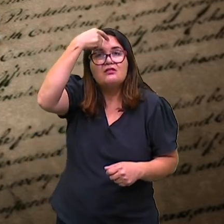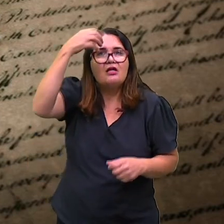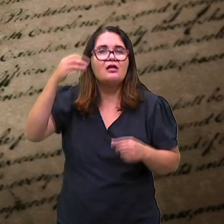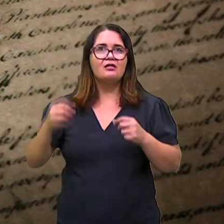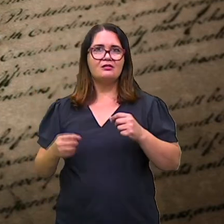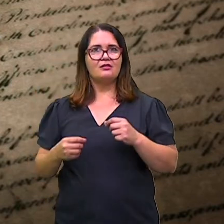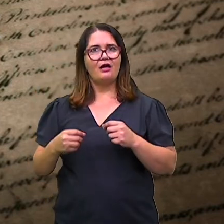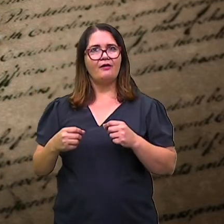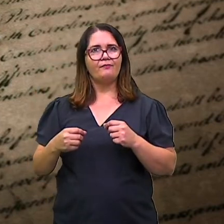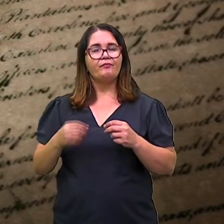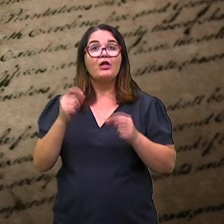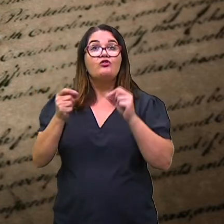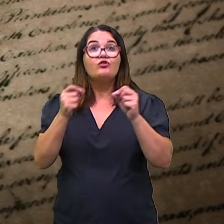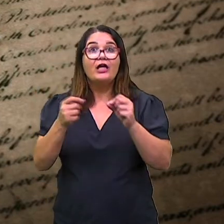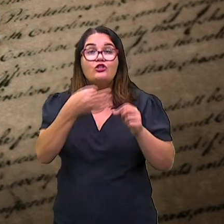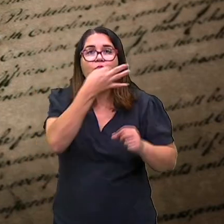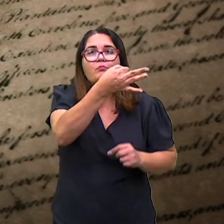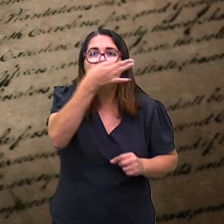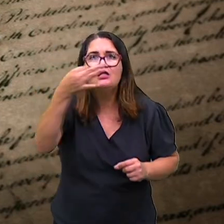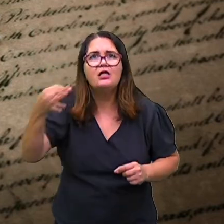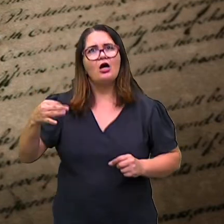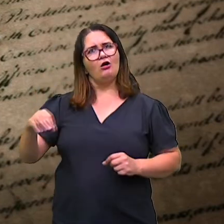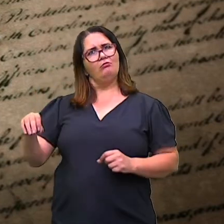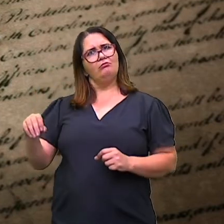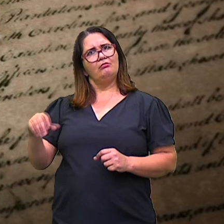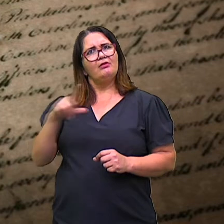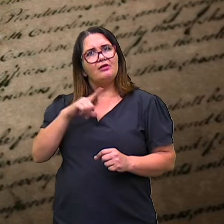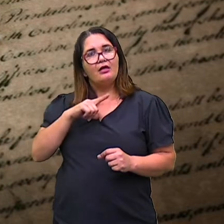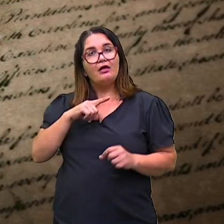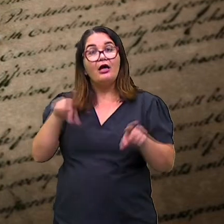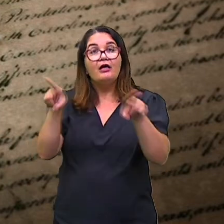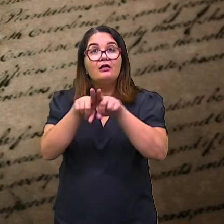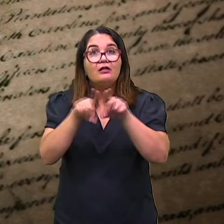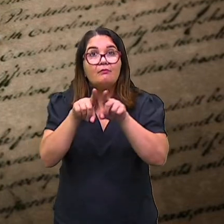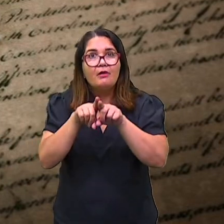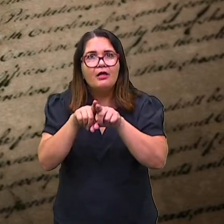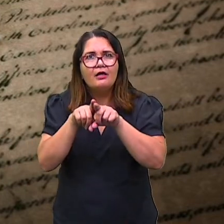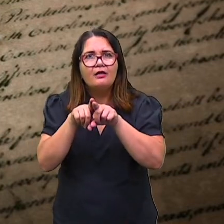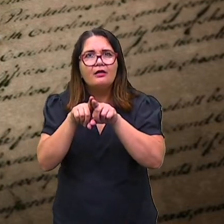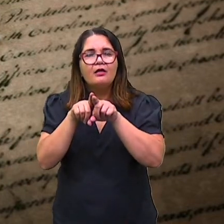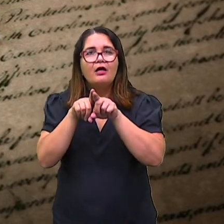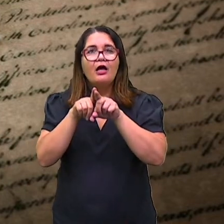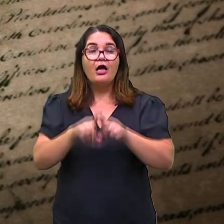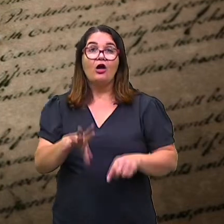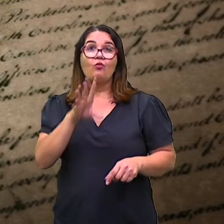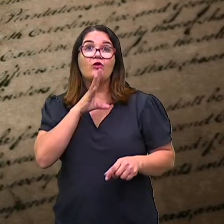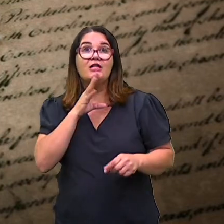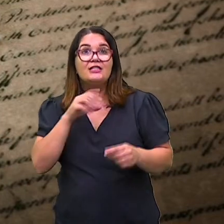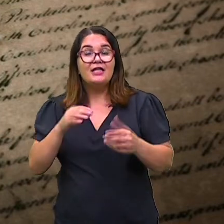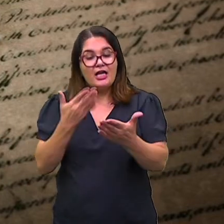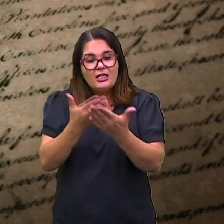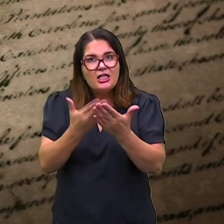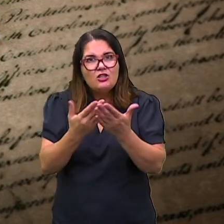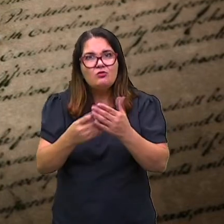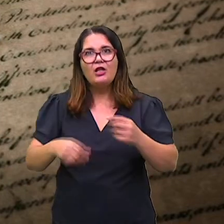toda vez que nós falamos de direitos, nós também precisamos falar dos deveres.